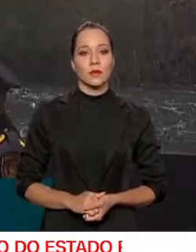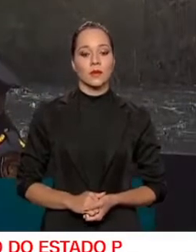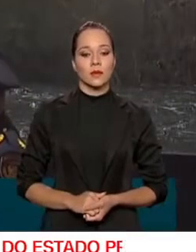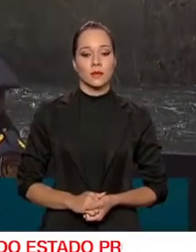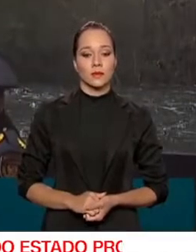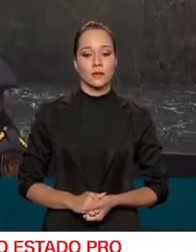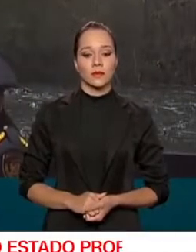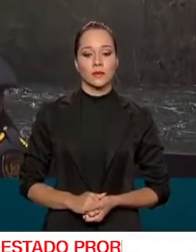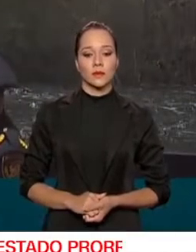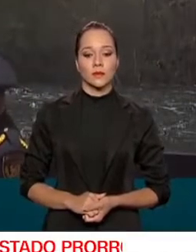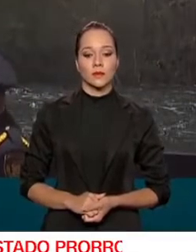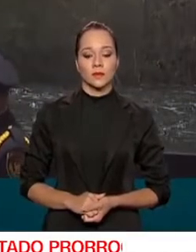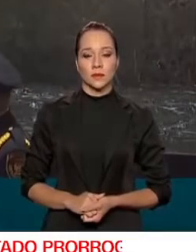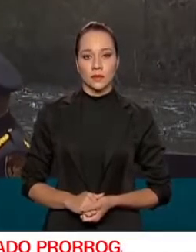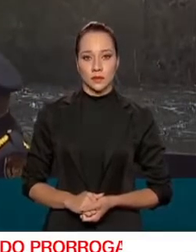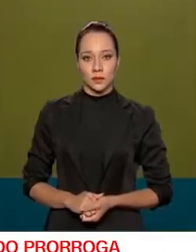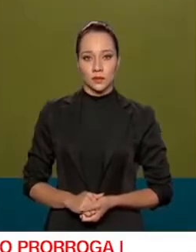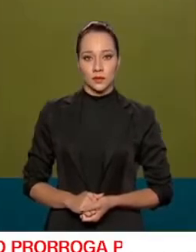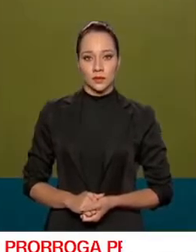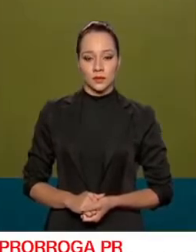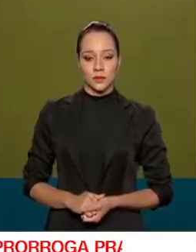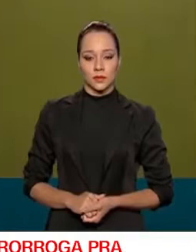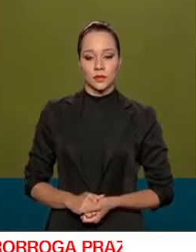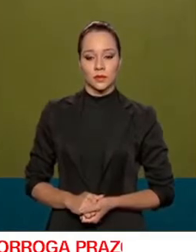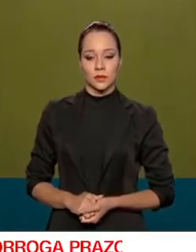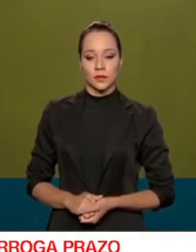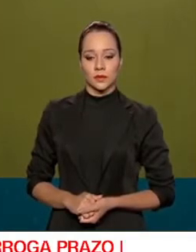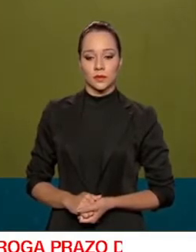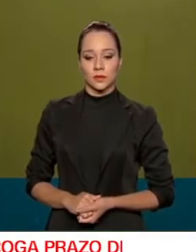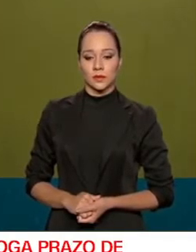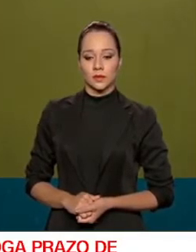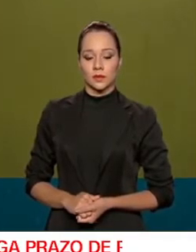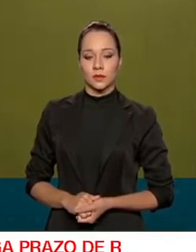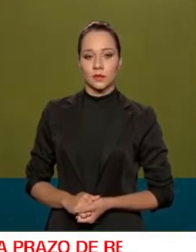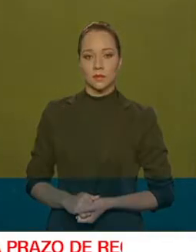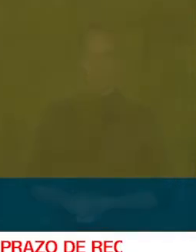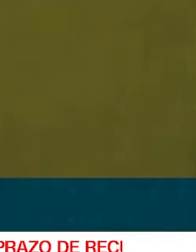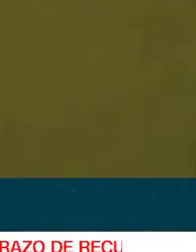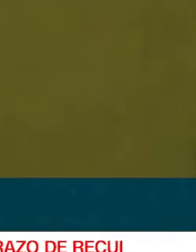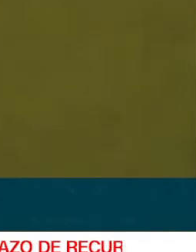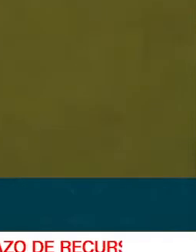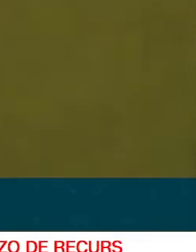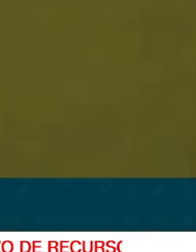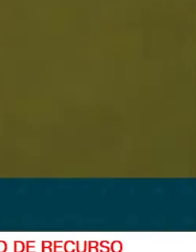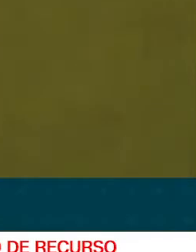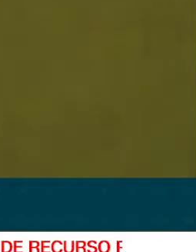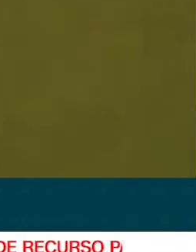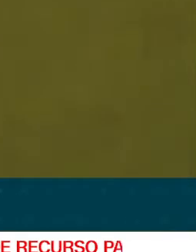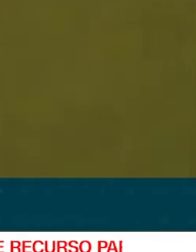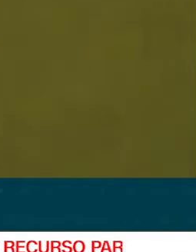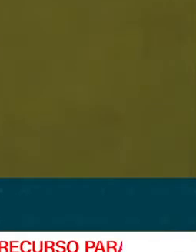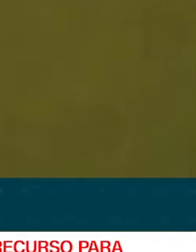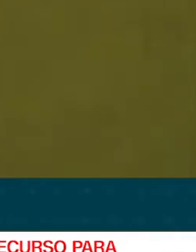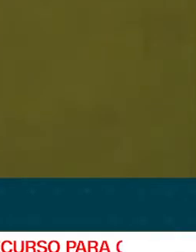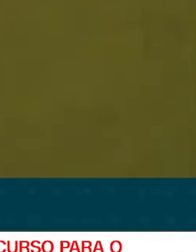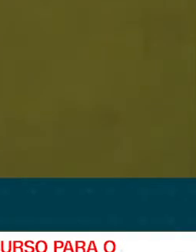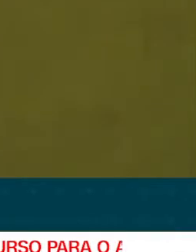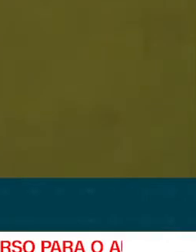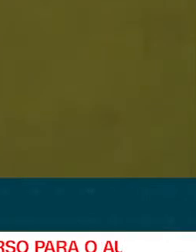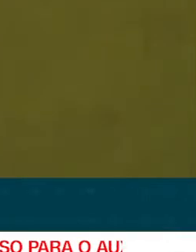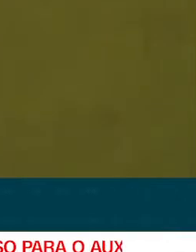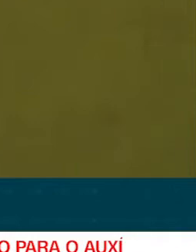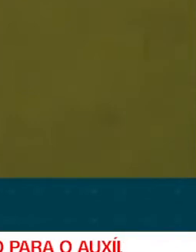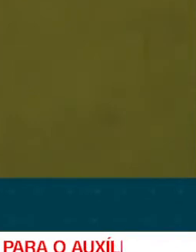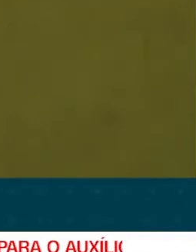On behalf of the General Assembly, I have the honor to welcome to the United Nations His Excellency Jair Messias